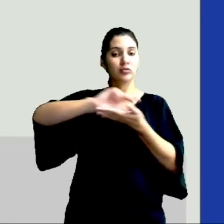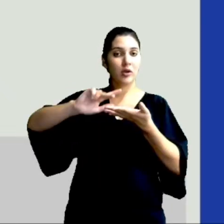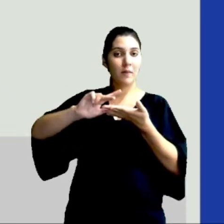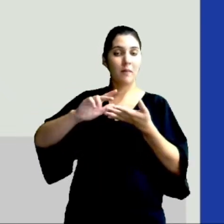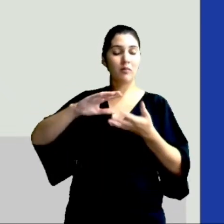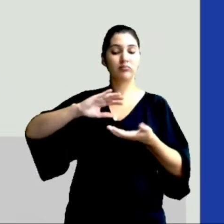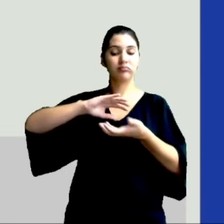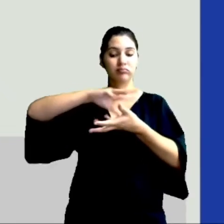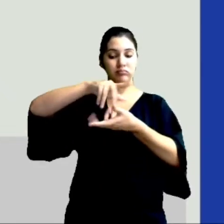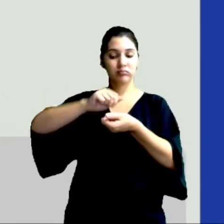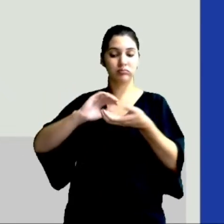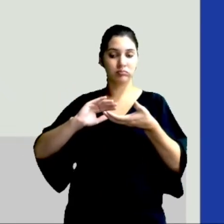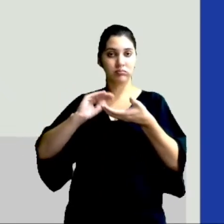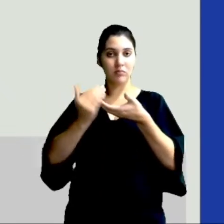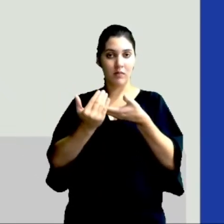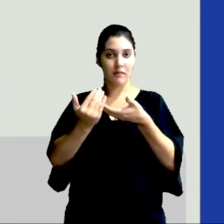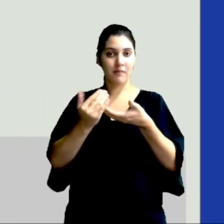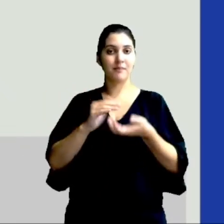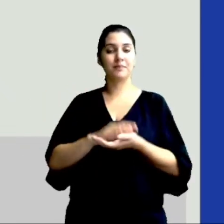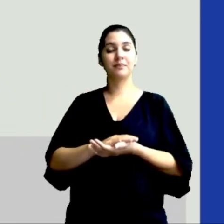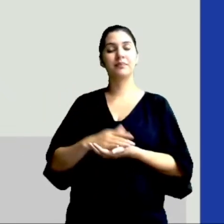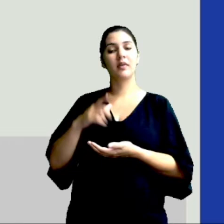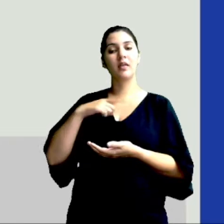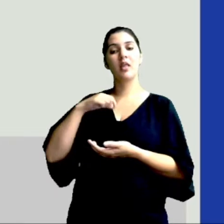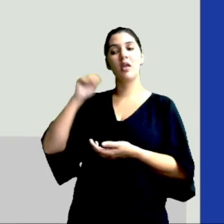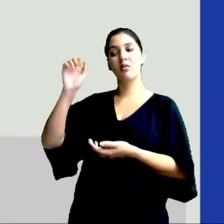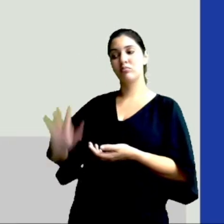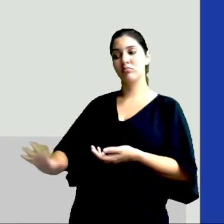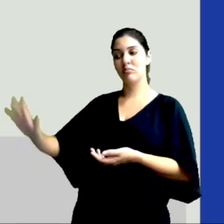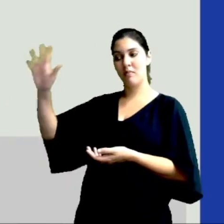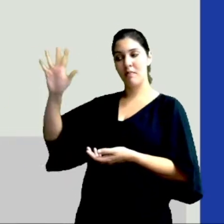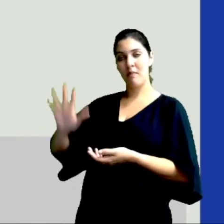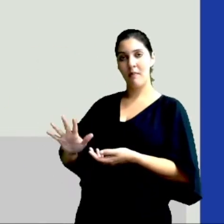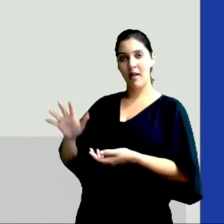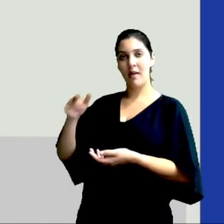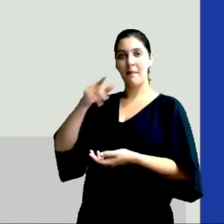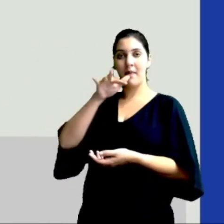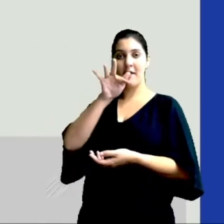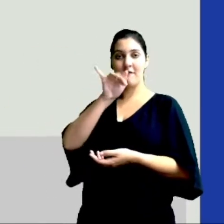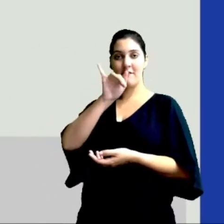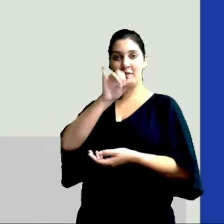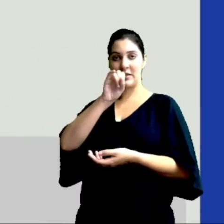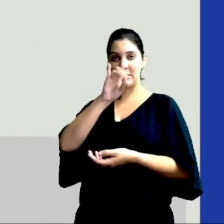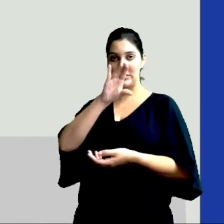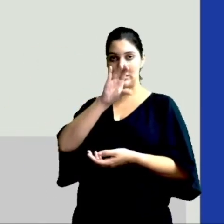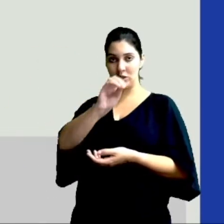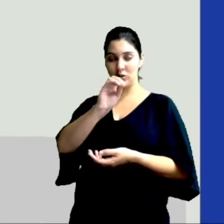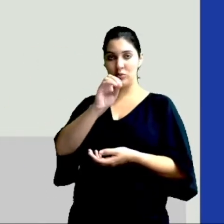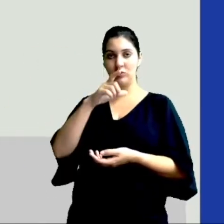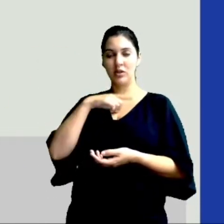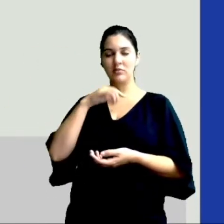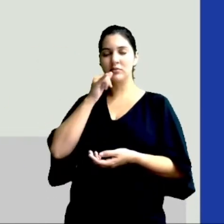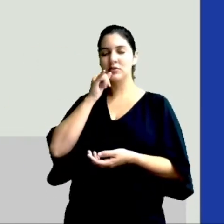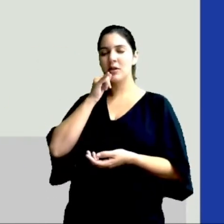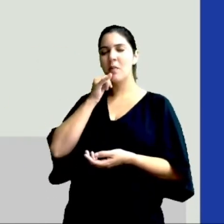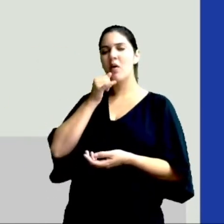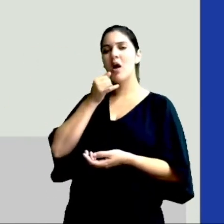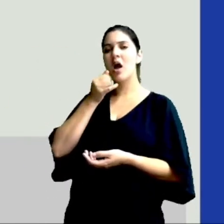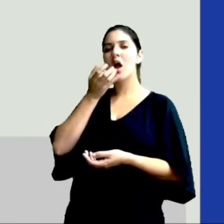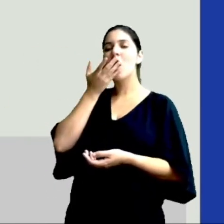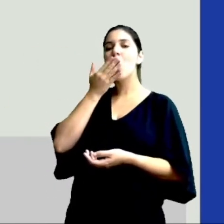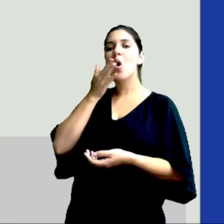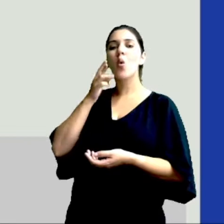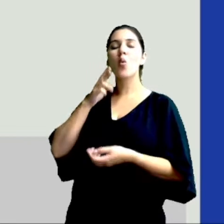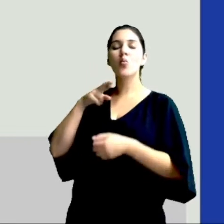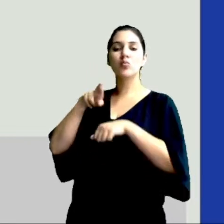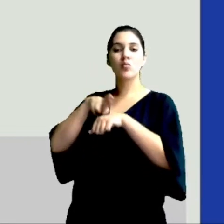Oriente Médio. Aqui o mapa físico do Oriente Médio, né? Vamos ter aqui, ó, aquela região onde estava ali roxinha, né?